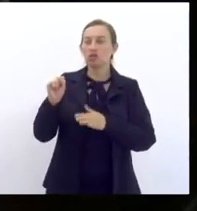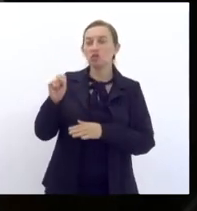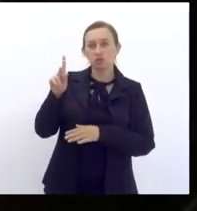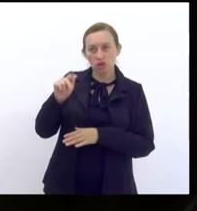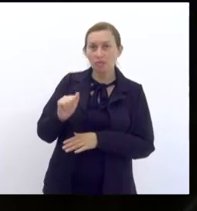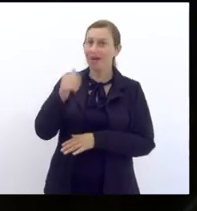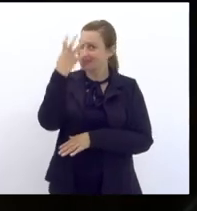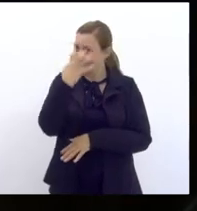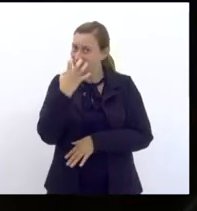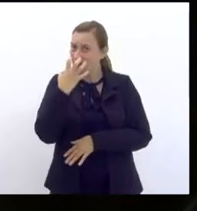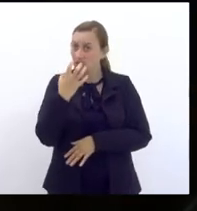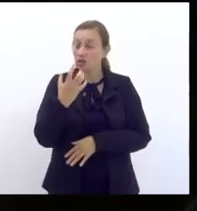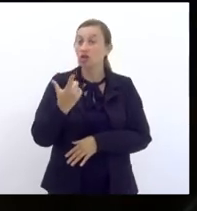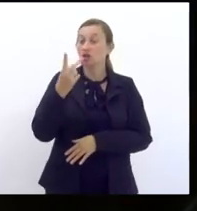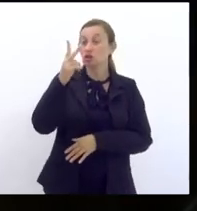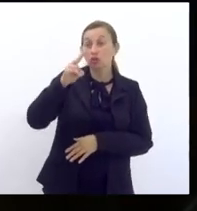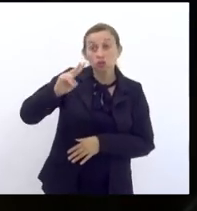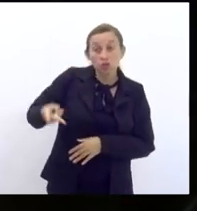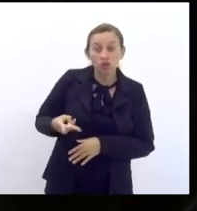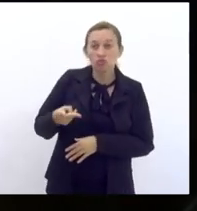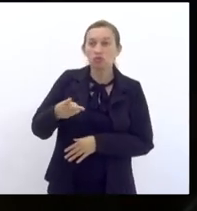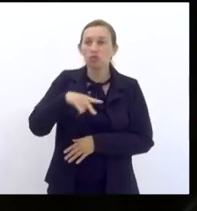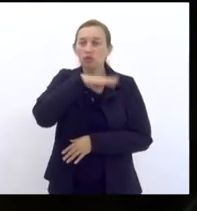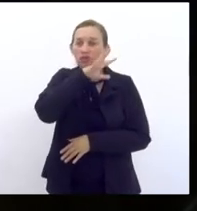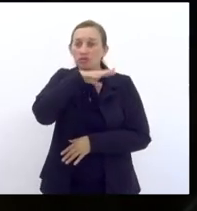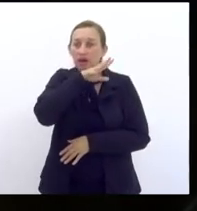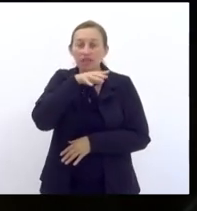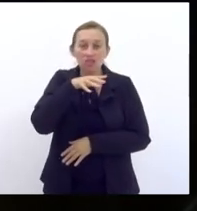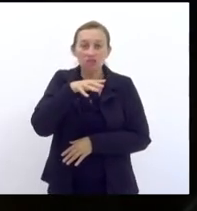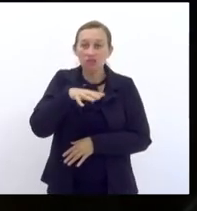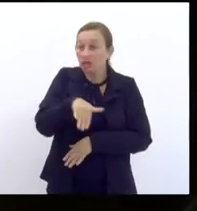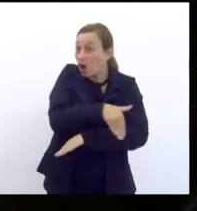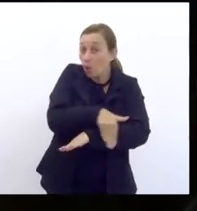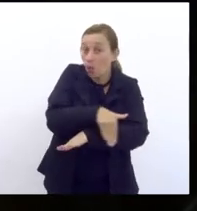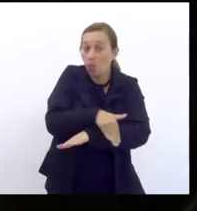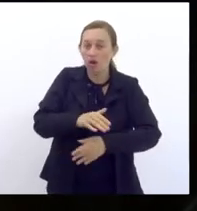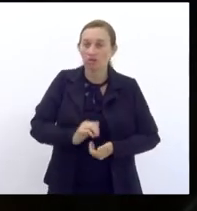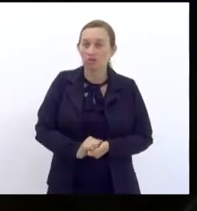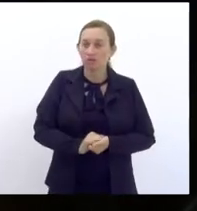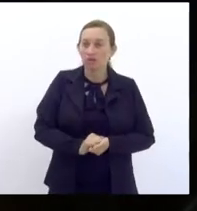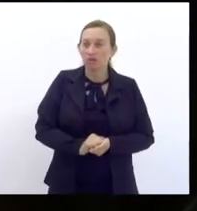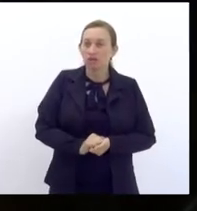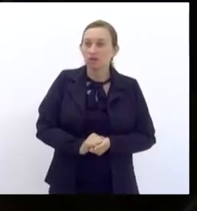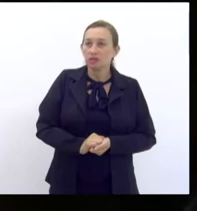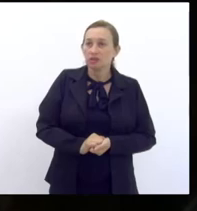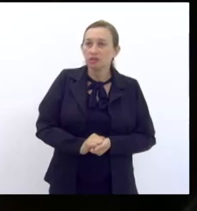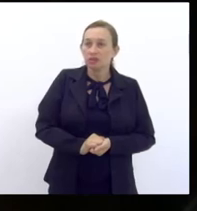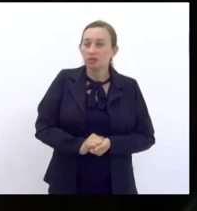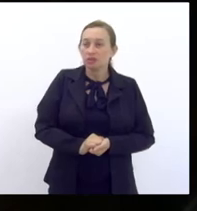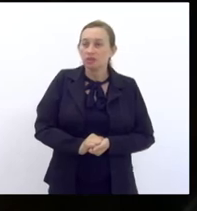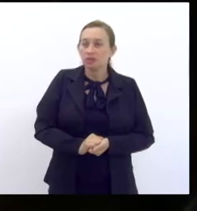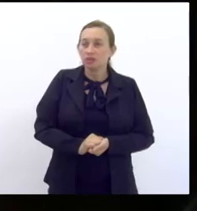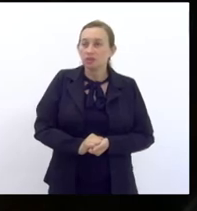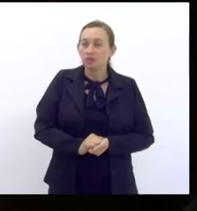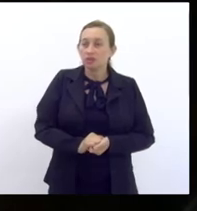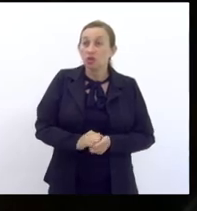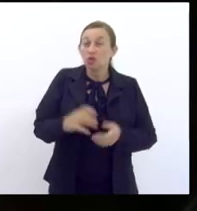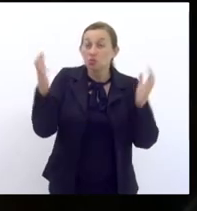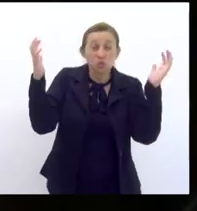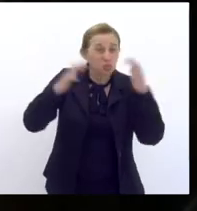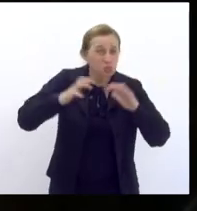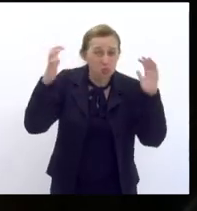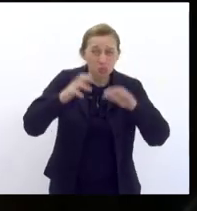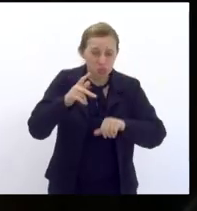muito grave gente são dois mil animais na rua e esses animais sujeitos às intempéries chuva